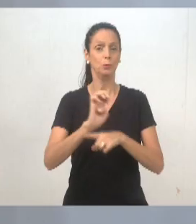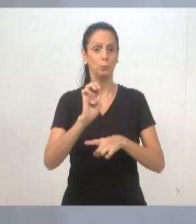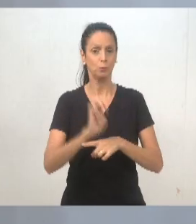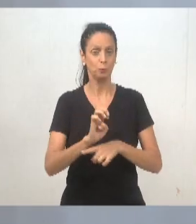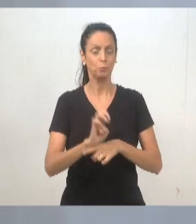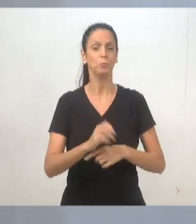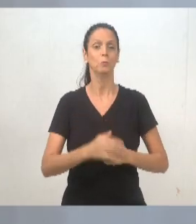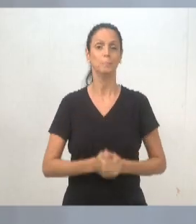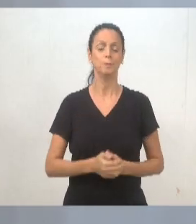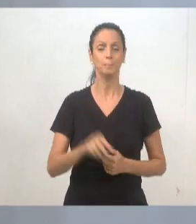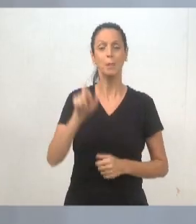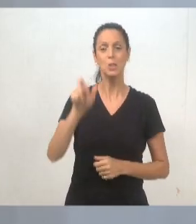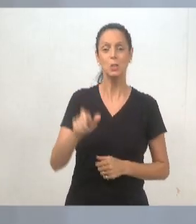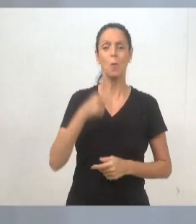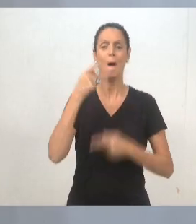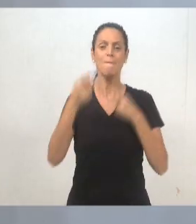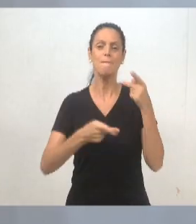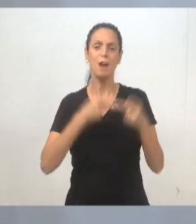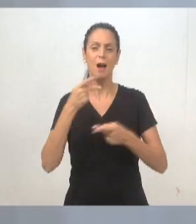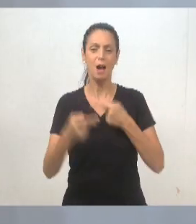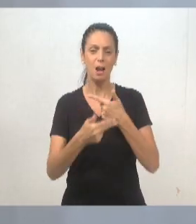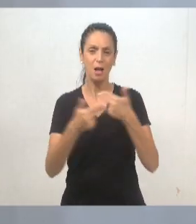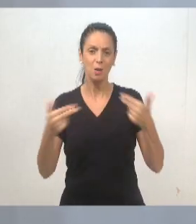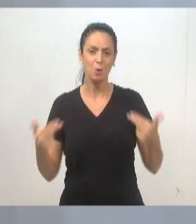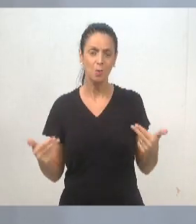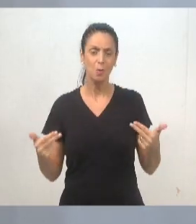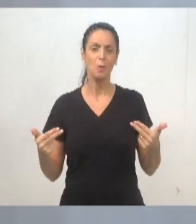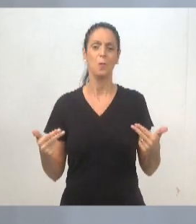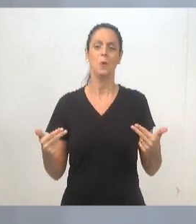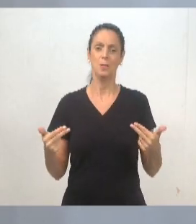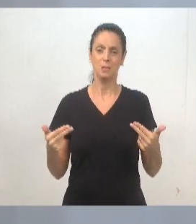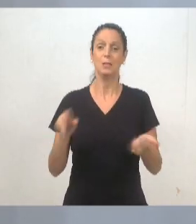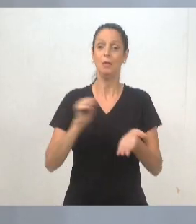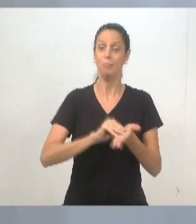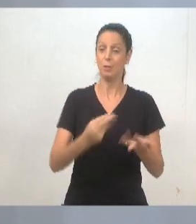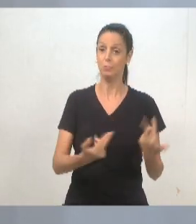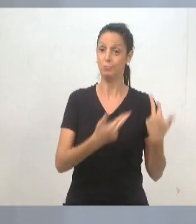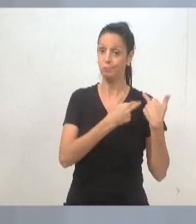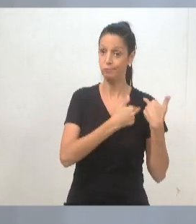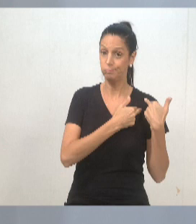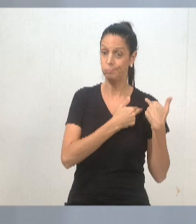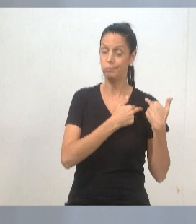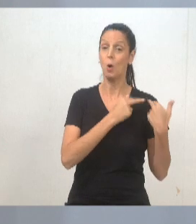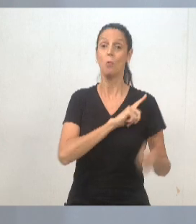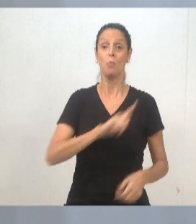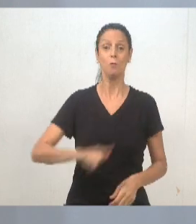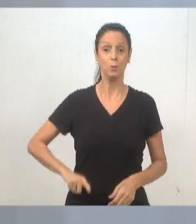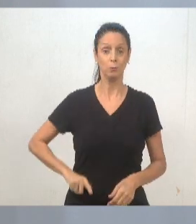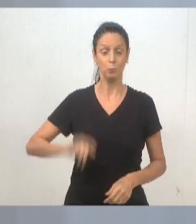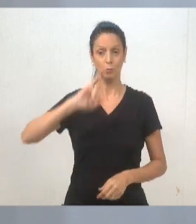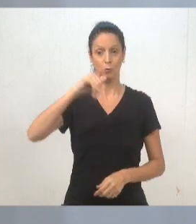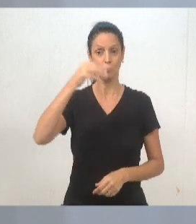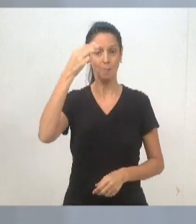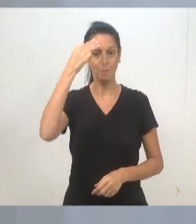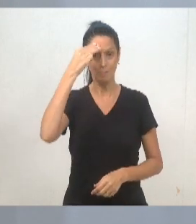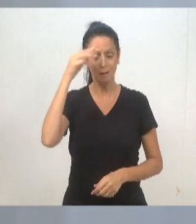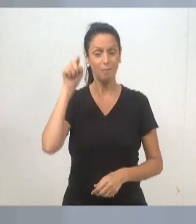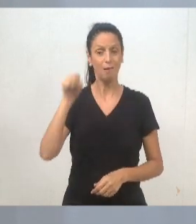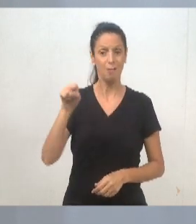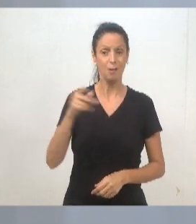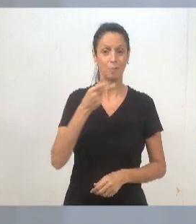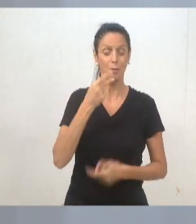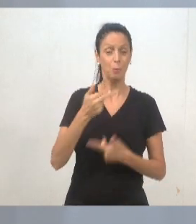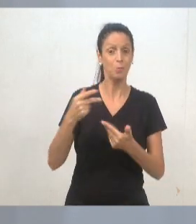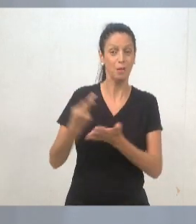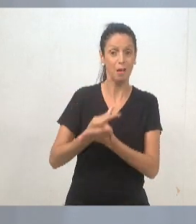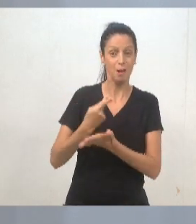sobretudo, falas, esses dias eu acompanhei falas irresponsáveis do governador Jorginho Melo, em que dizia que Santa Catarina